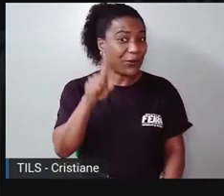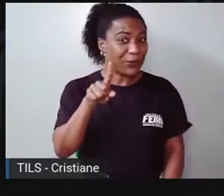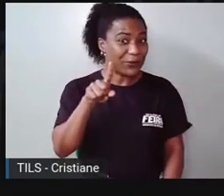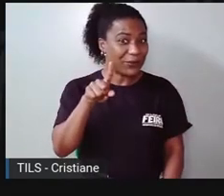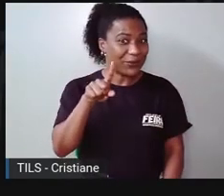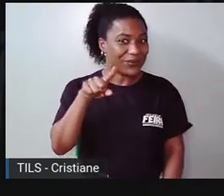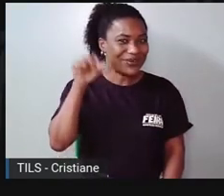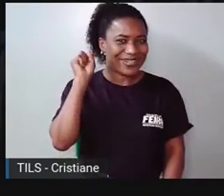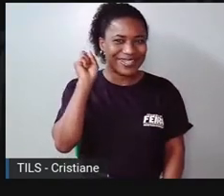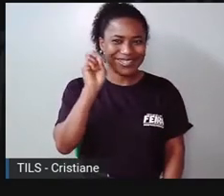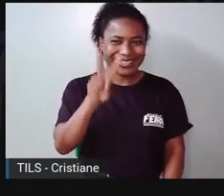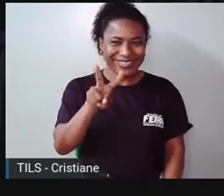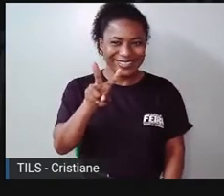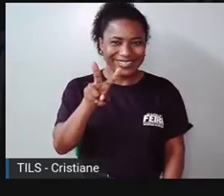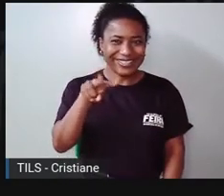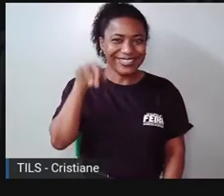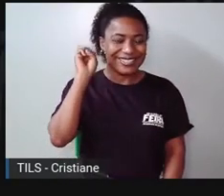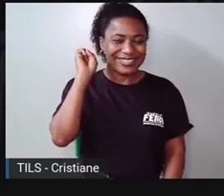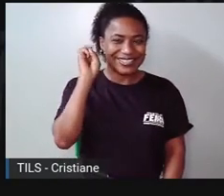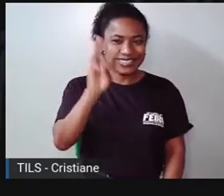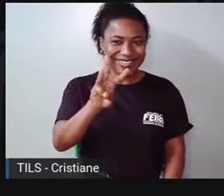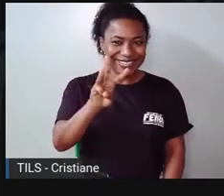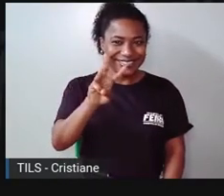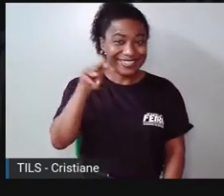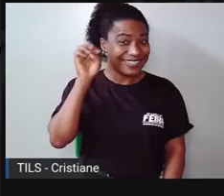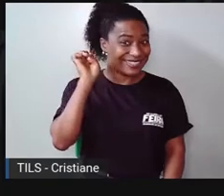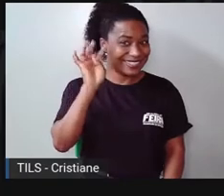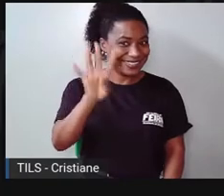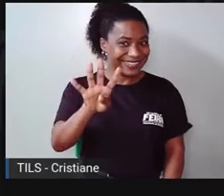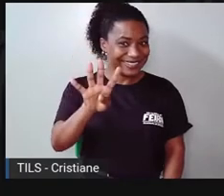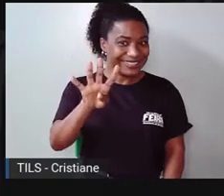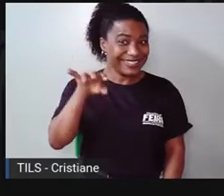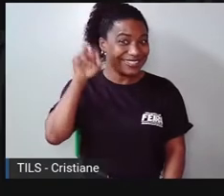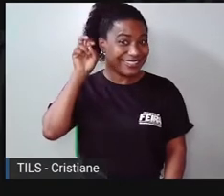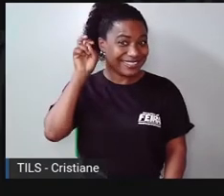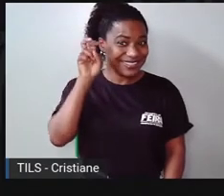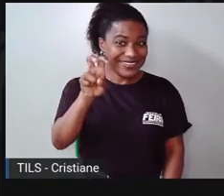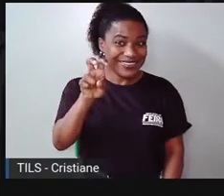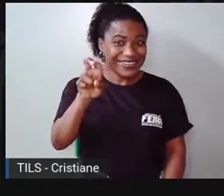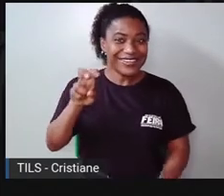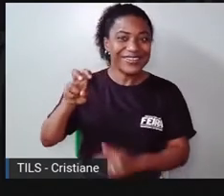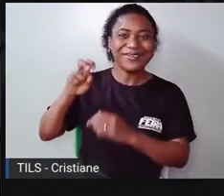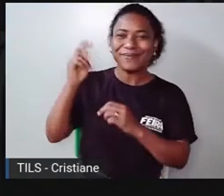Um, dois, três, quatro, cinco!